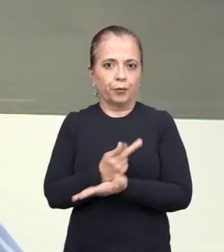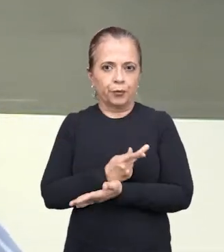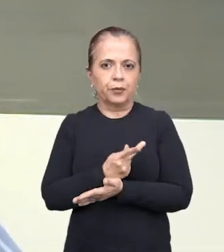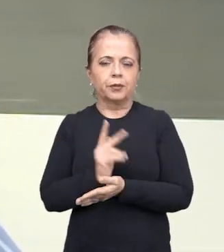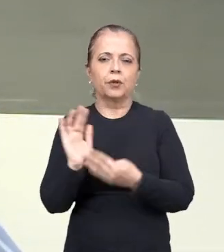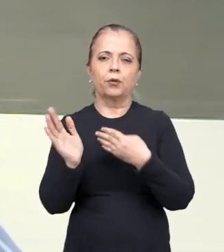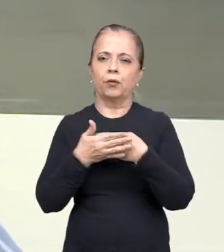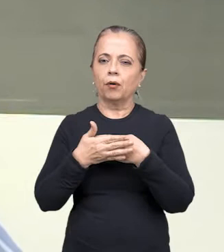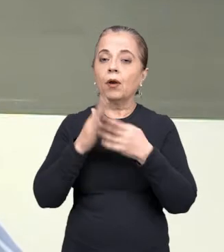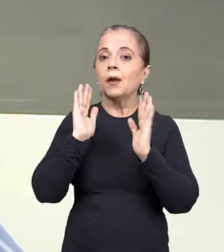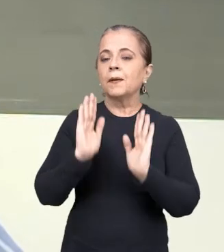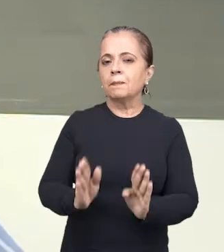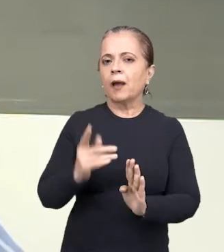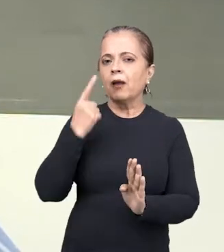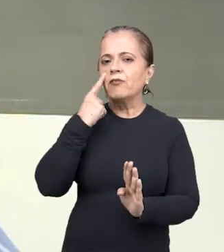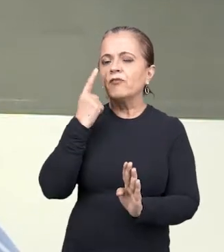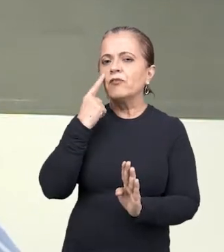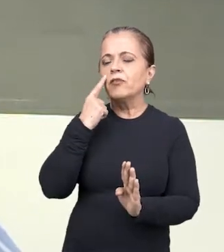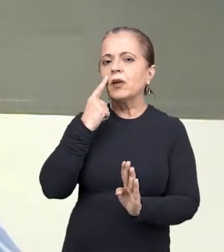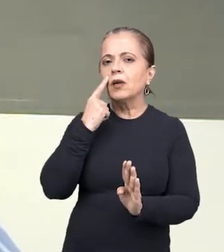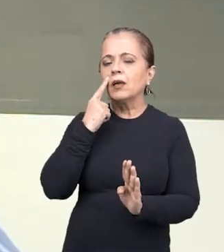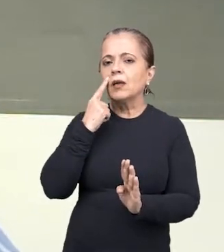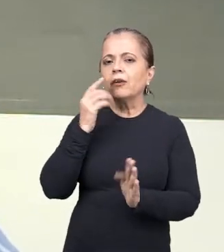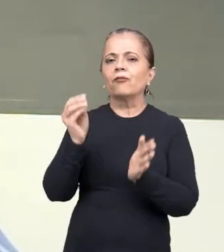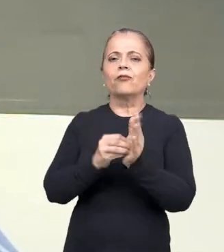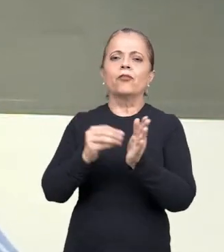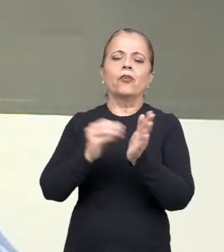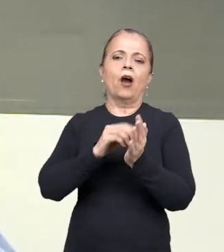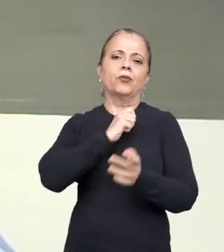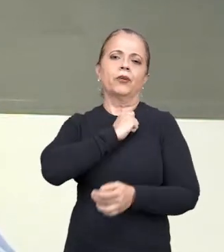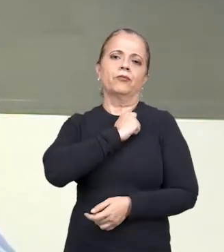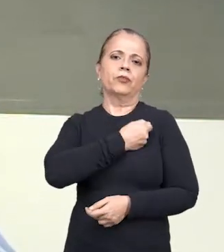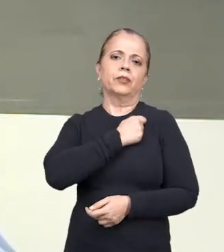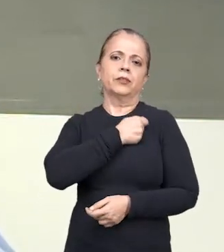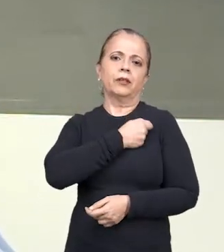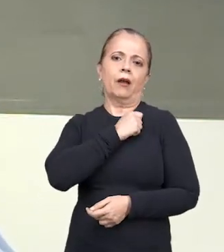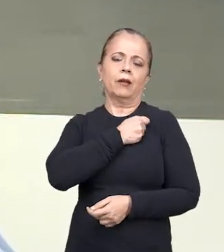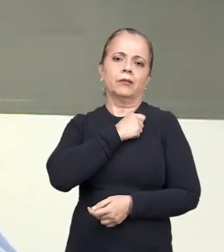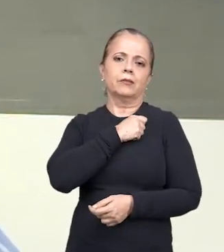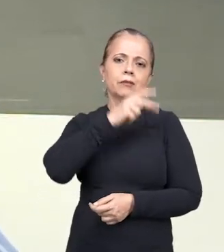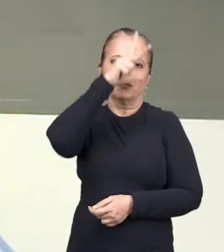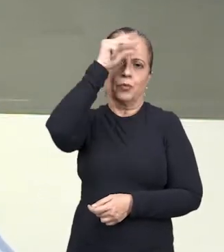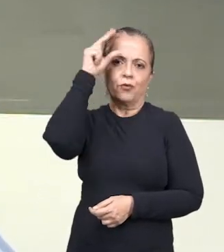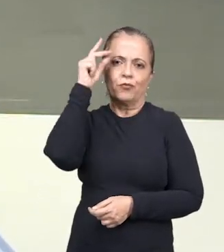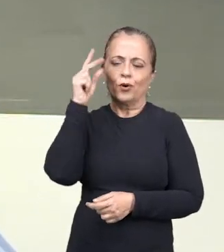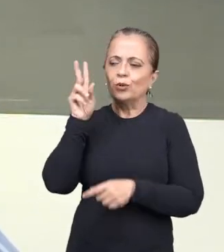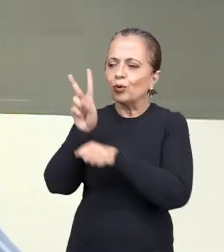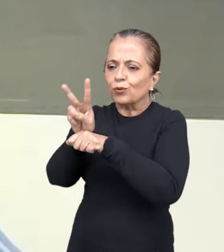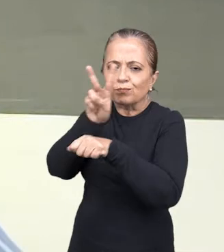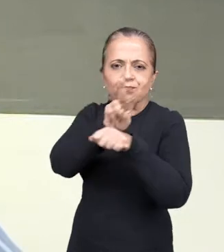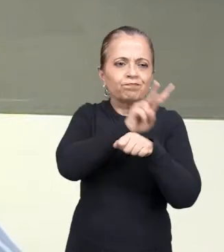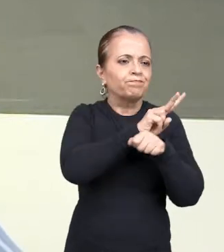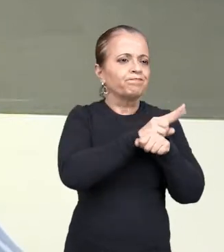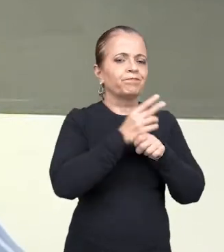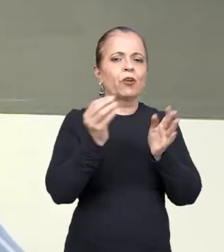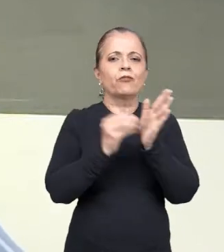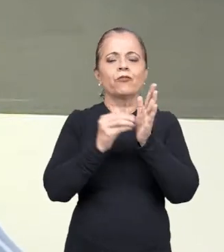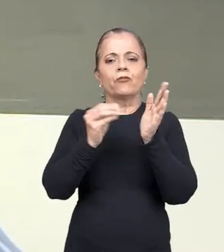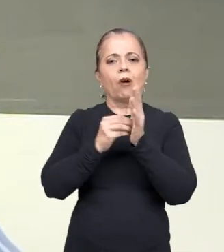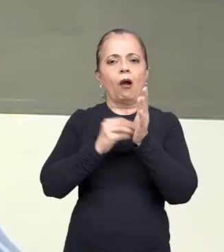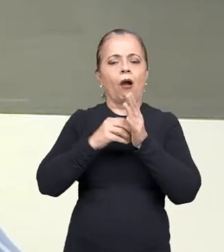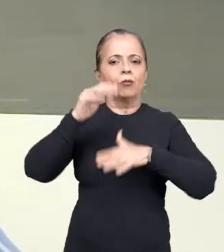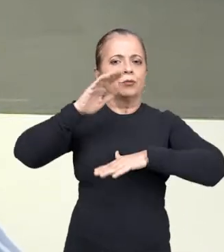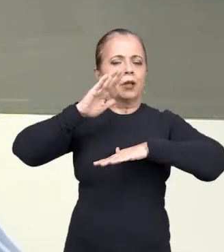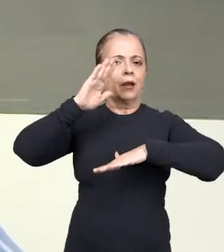tomadas, só que a gente vê uma carência de fiscalização por parte dos gestores, até por falta